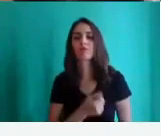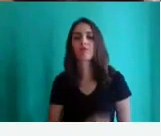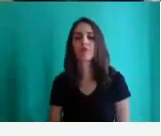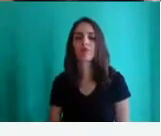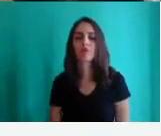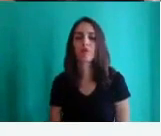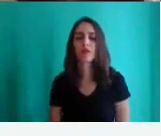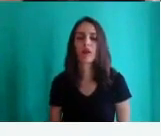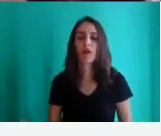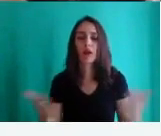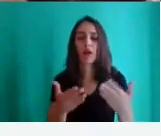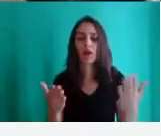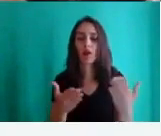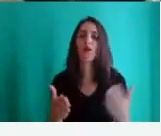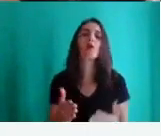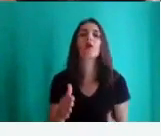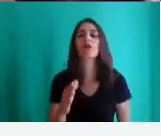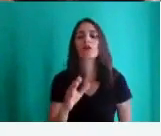017.